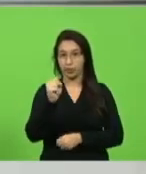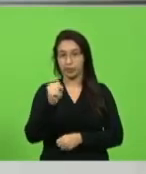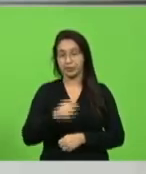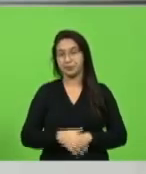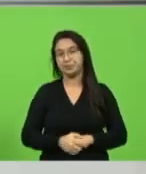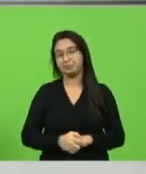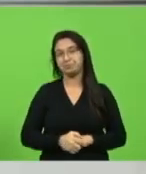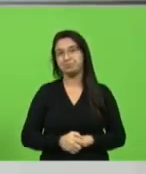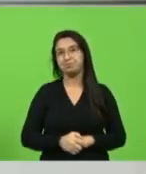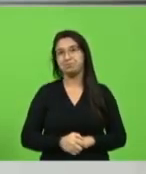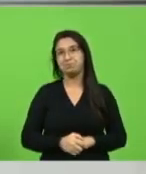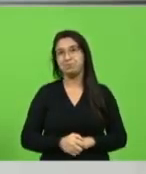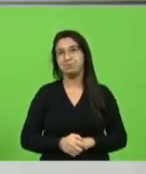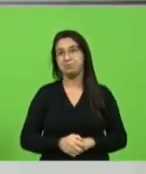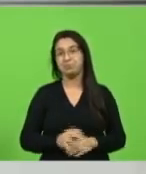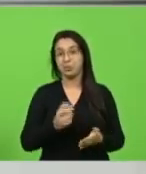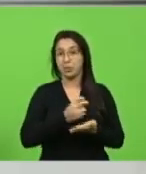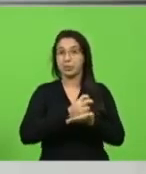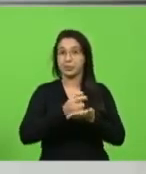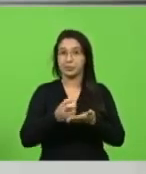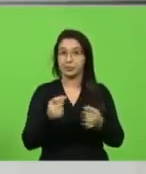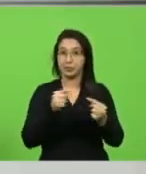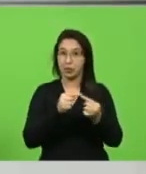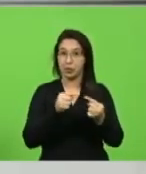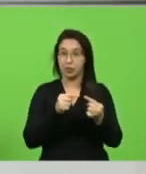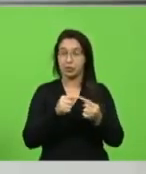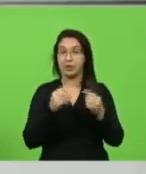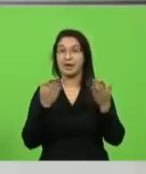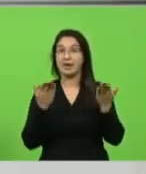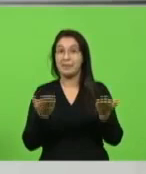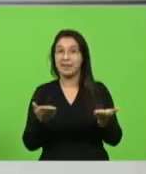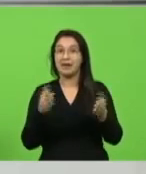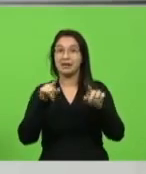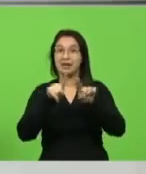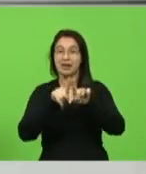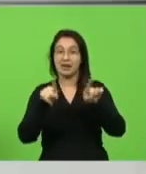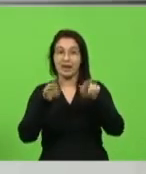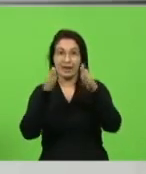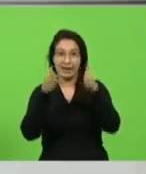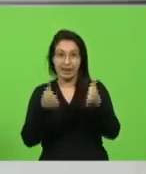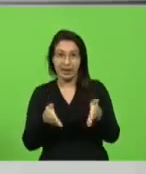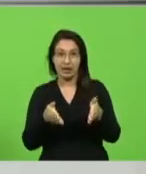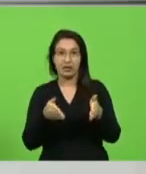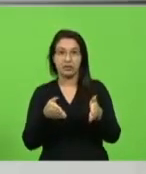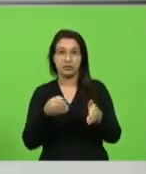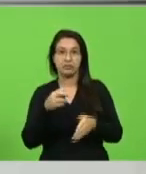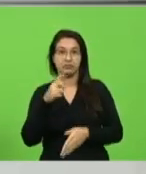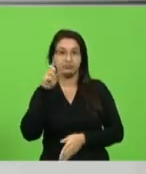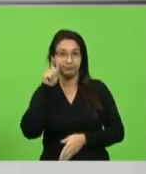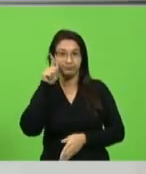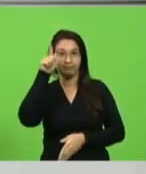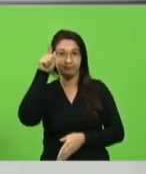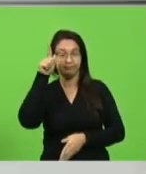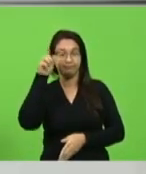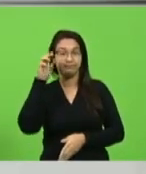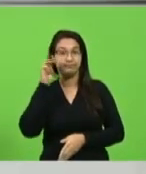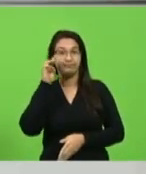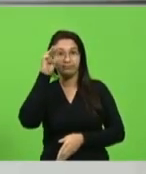do processo penal em relação ao senhor Carlos Moisés não se impõe sobre esse